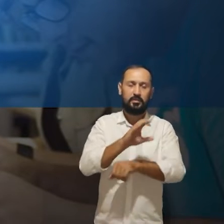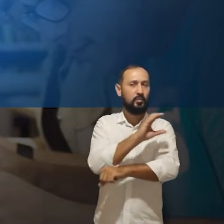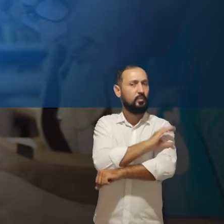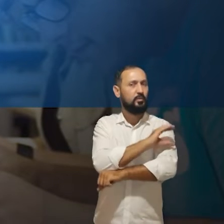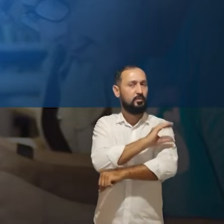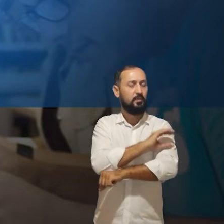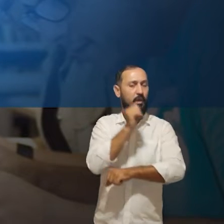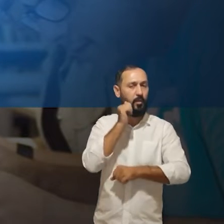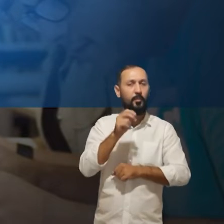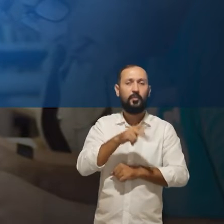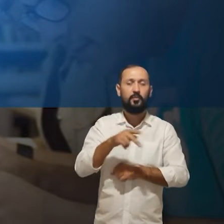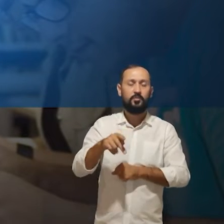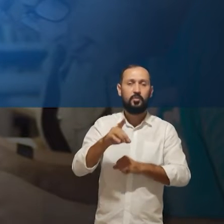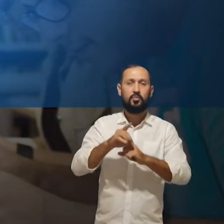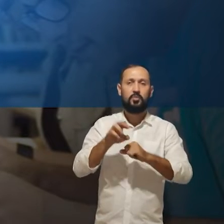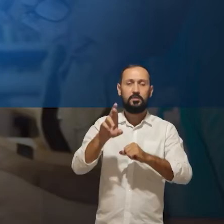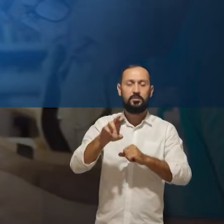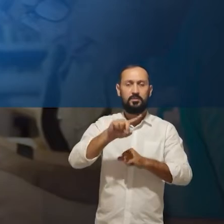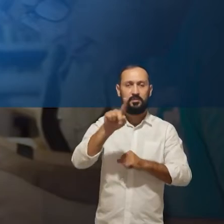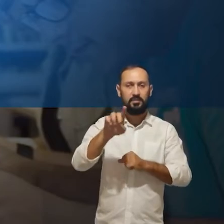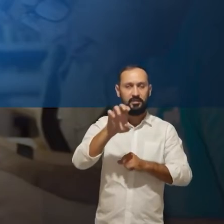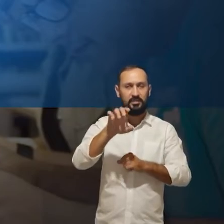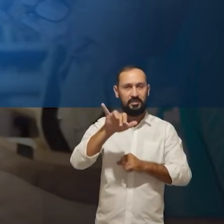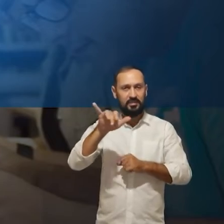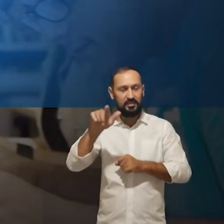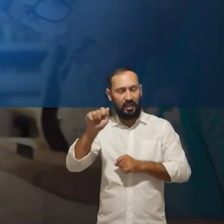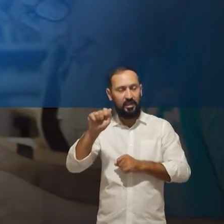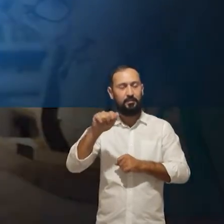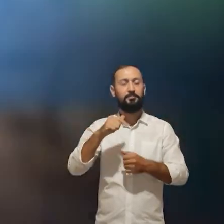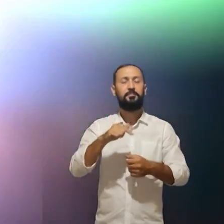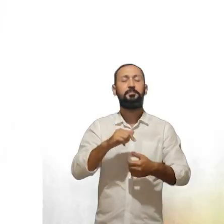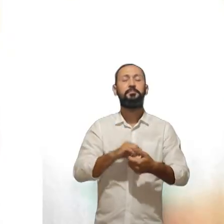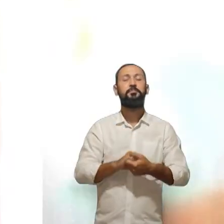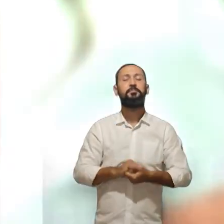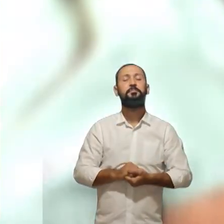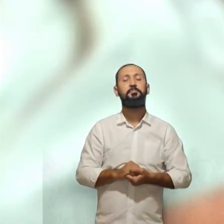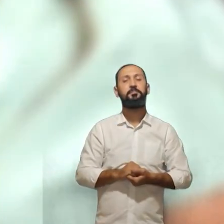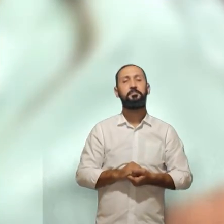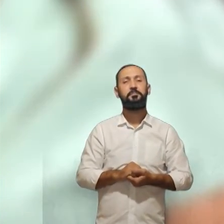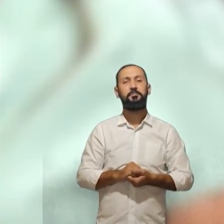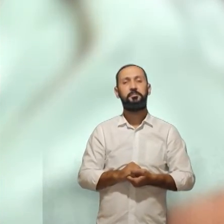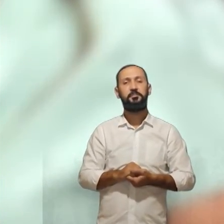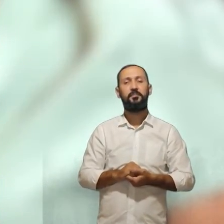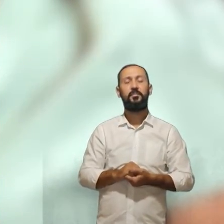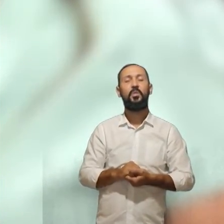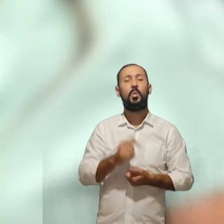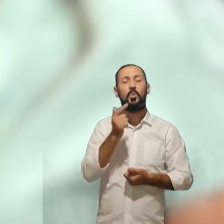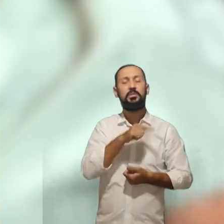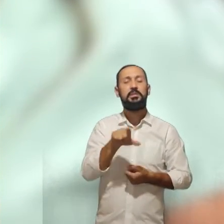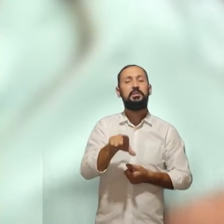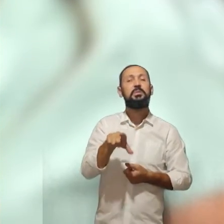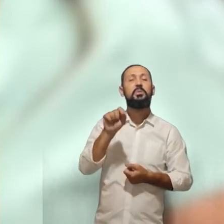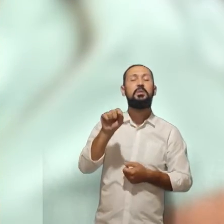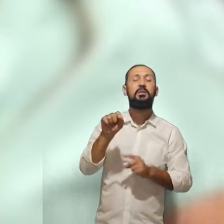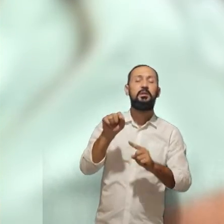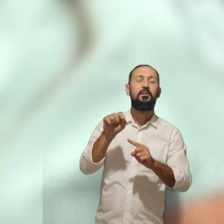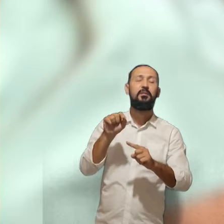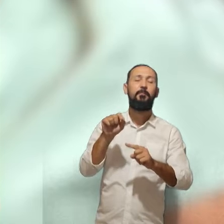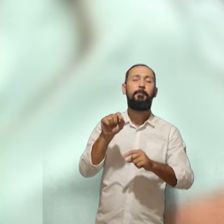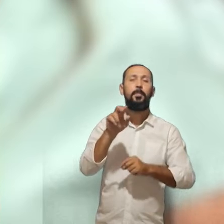e coordenação da professora doutora Zélia Ramona Nolasco dos Santos Freire, eu pude